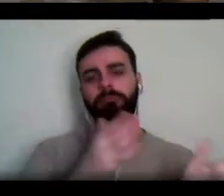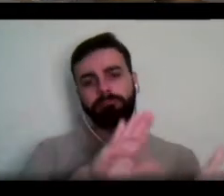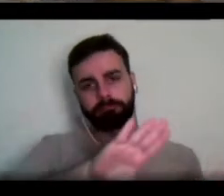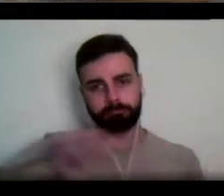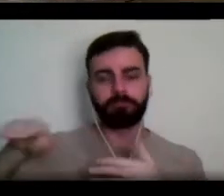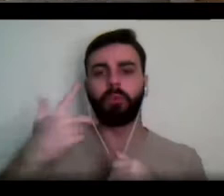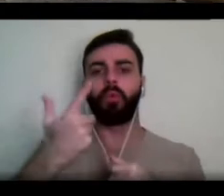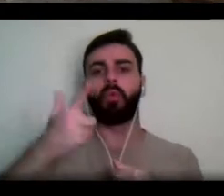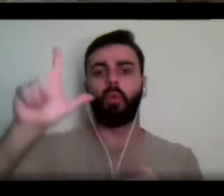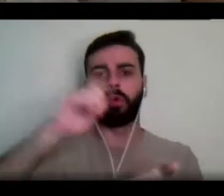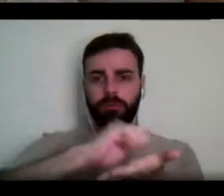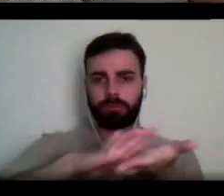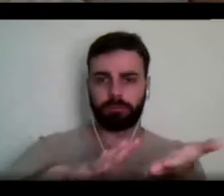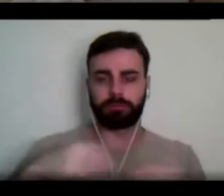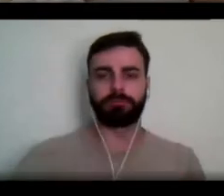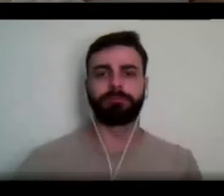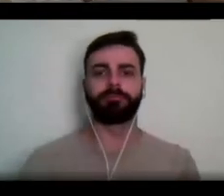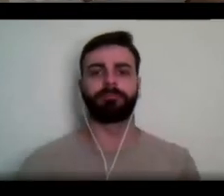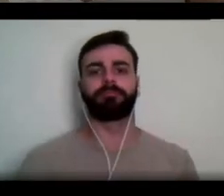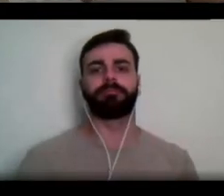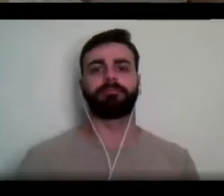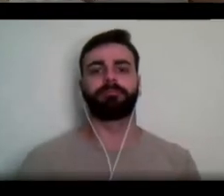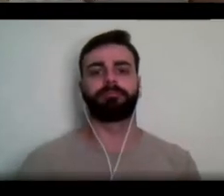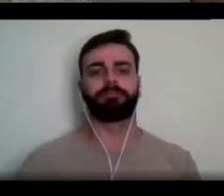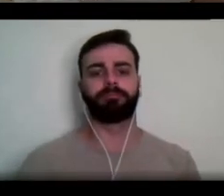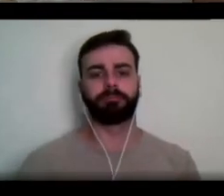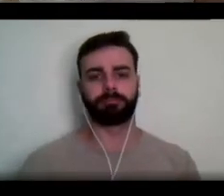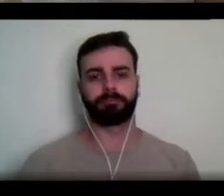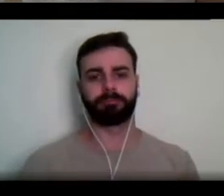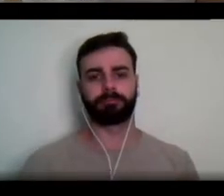Não, né? Então, vamos para o próximo.